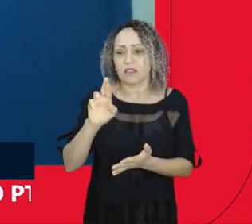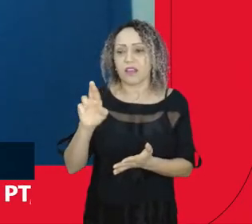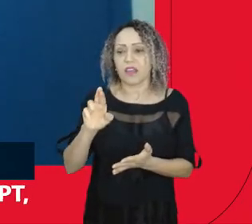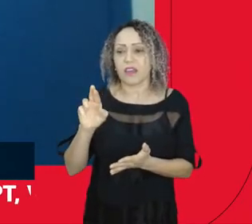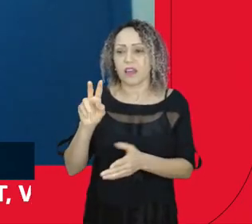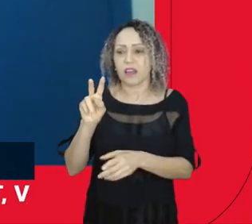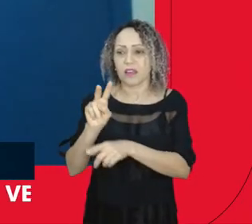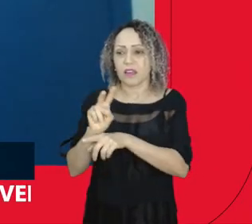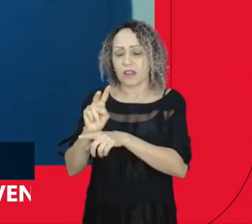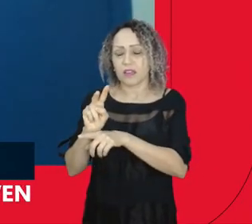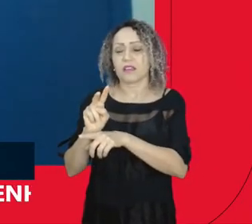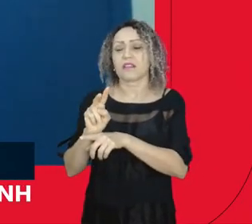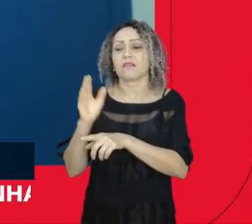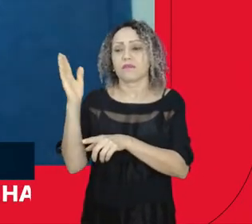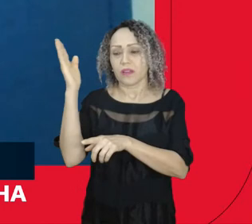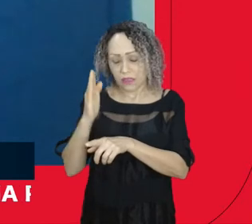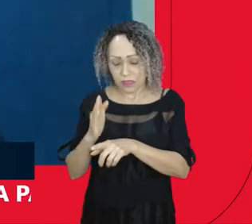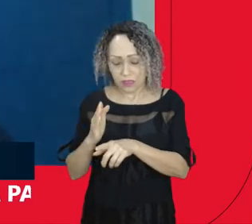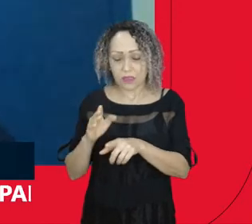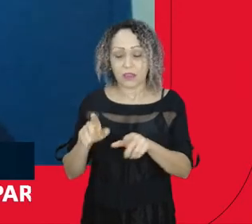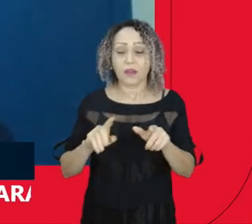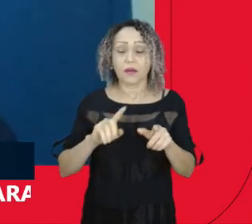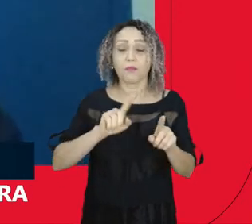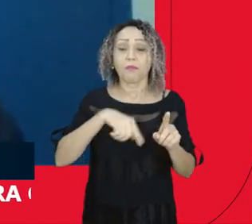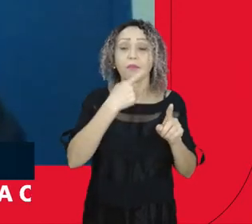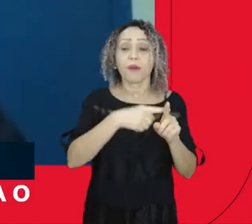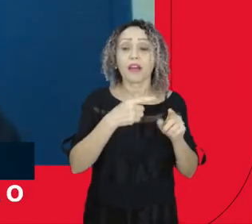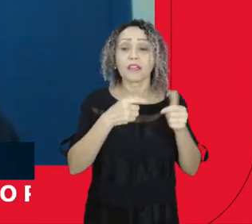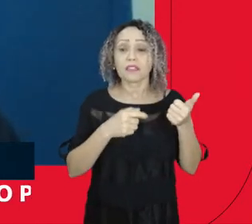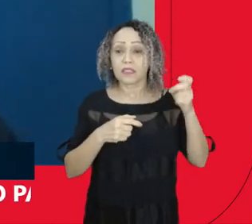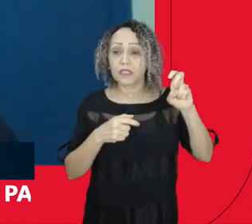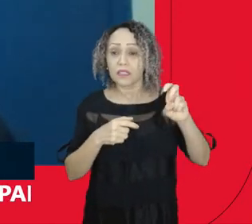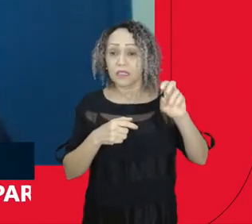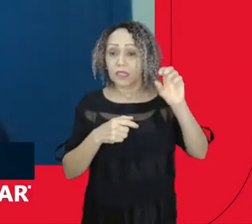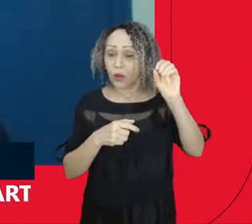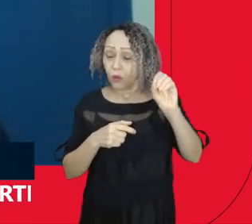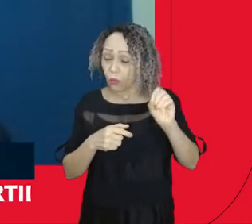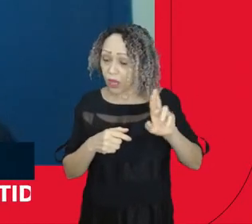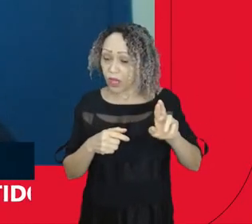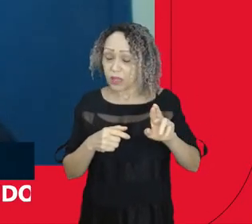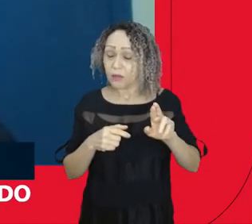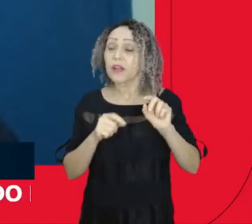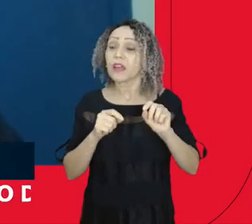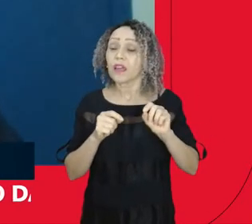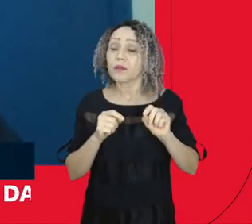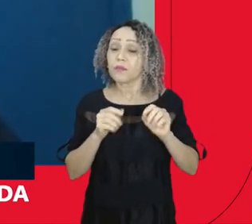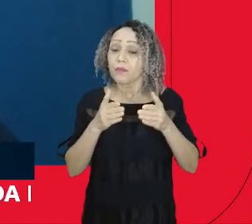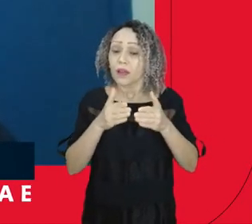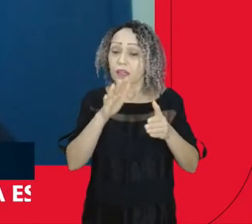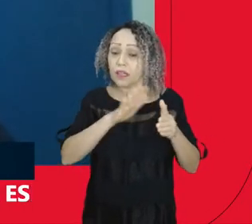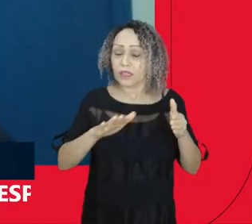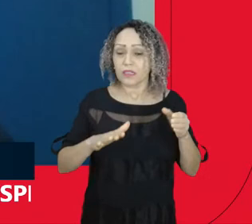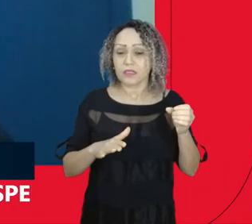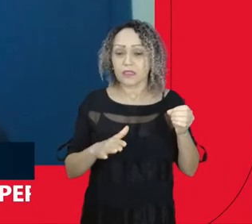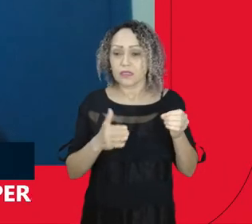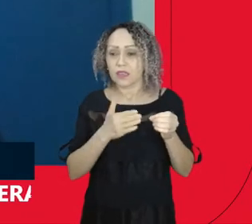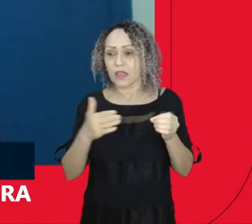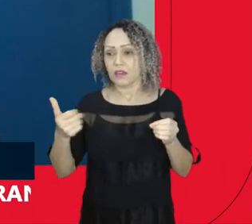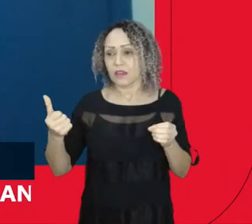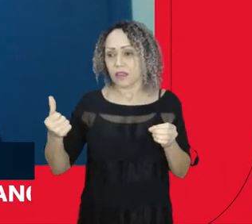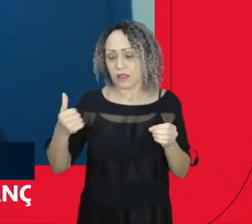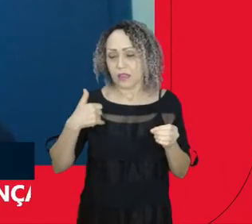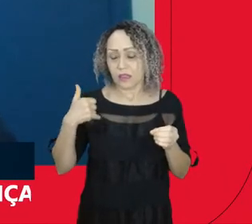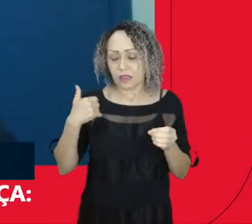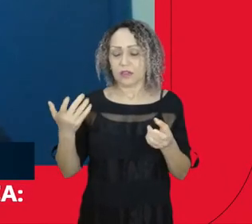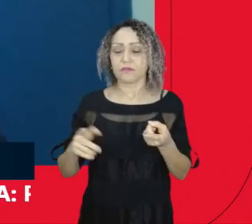mais 150 para crianças de 0 a 6 anos e com o retorno das políticas, né? Criança na escola, criança com